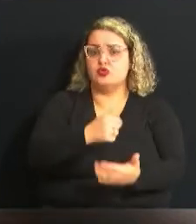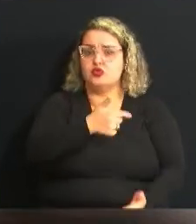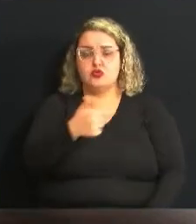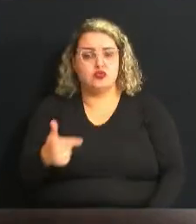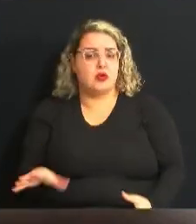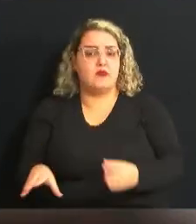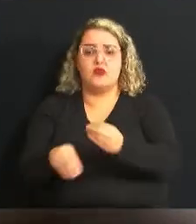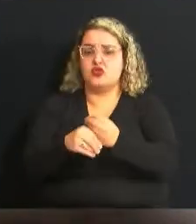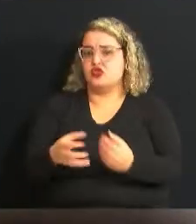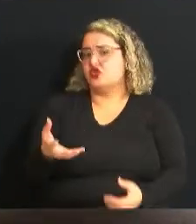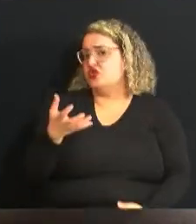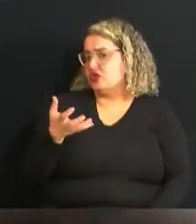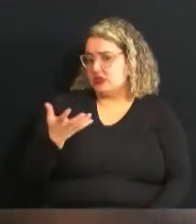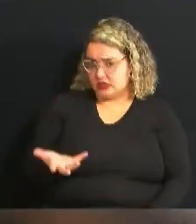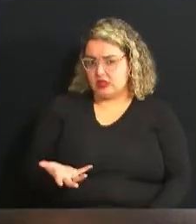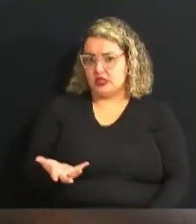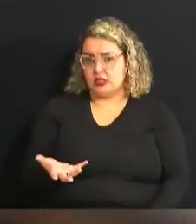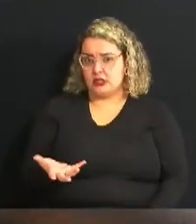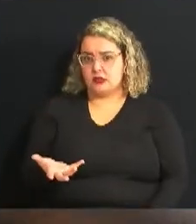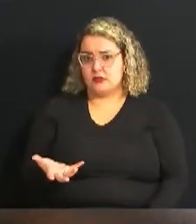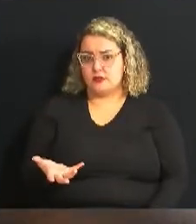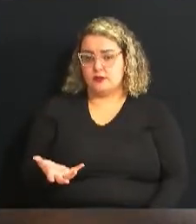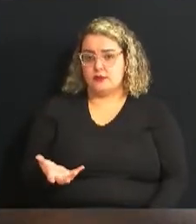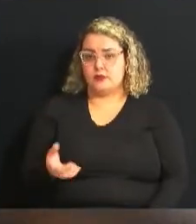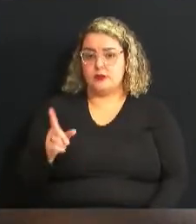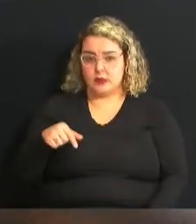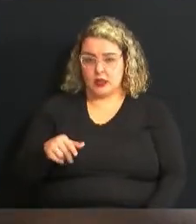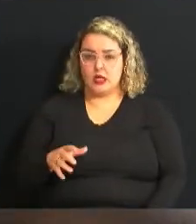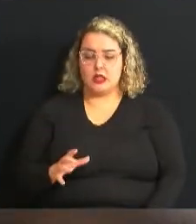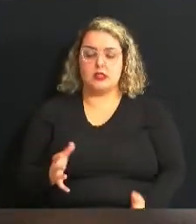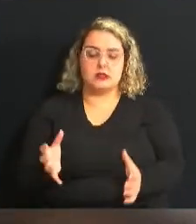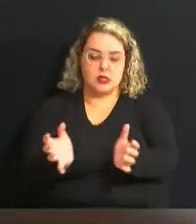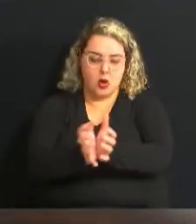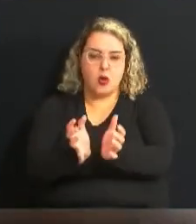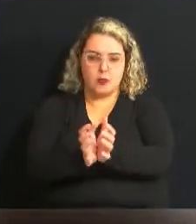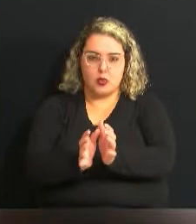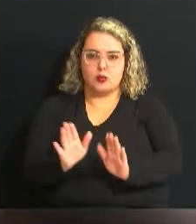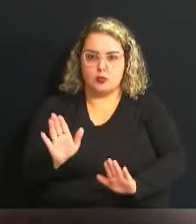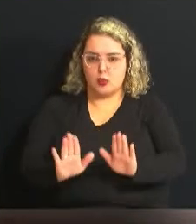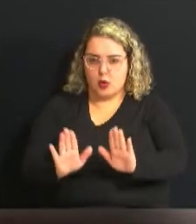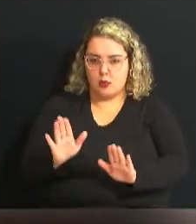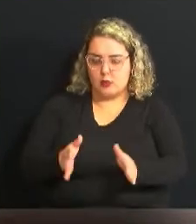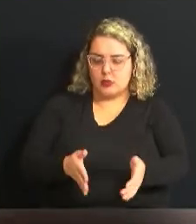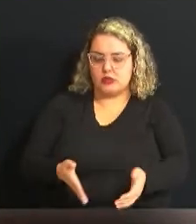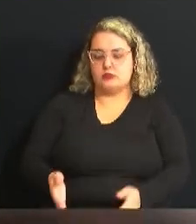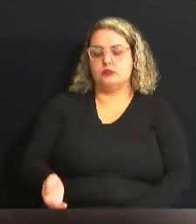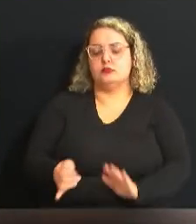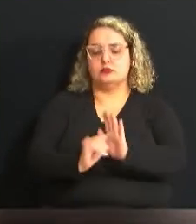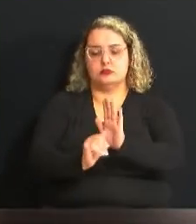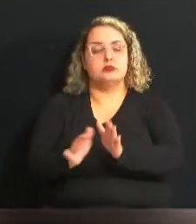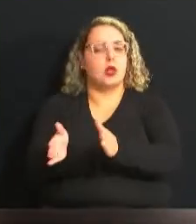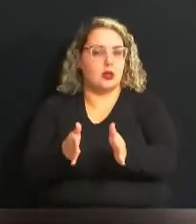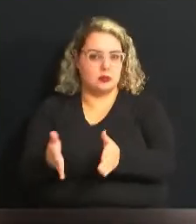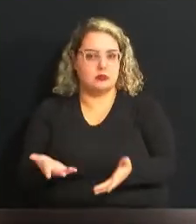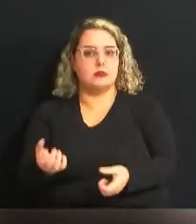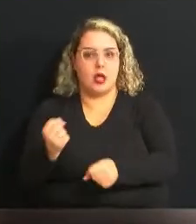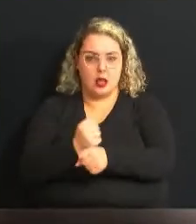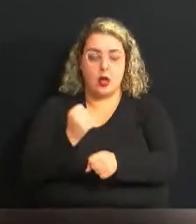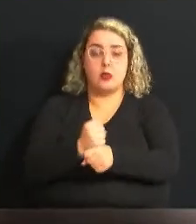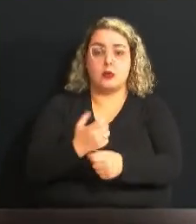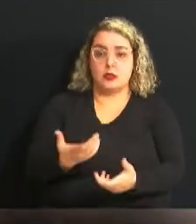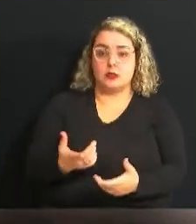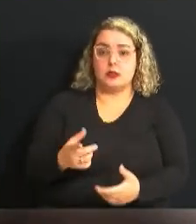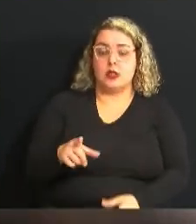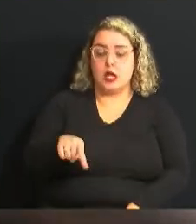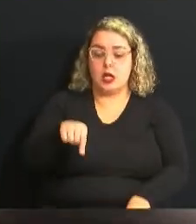etc. Esse Dispute Board, na época da licitação da obra, ele vai eleger,